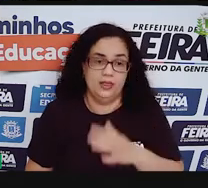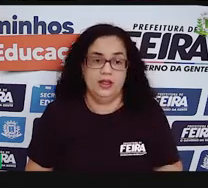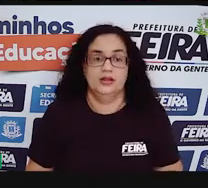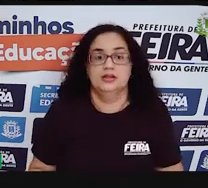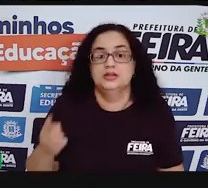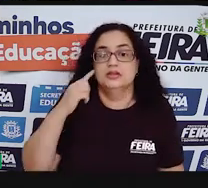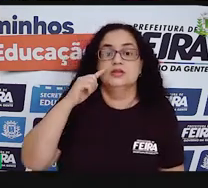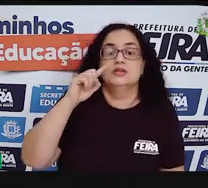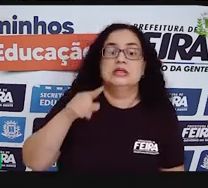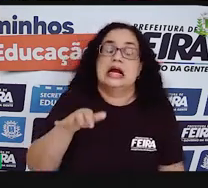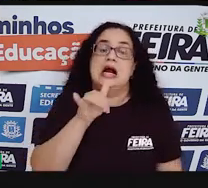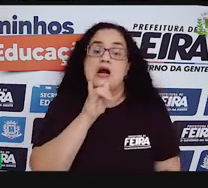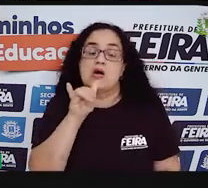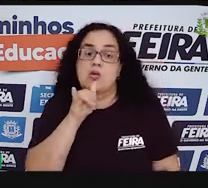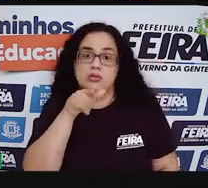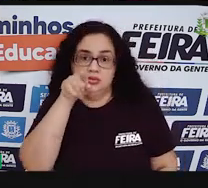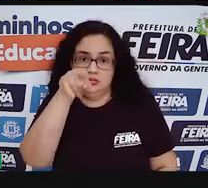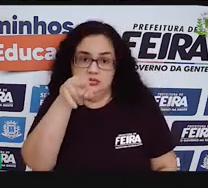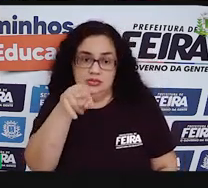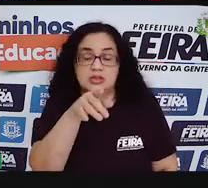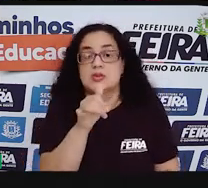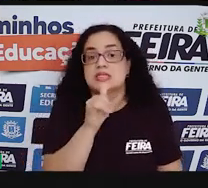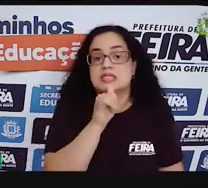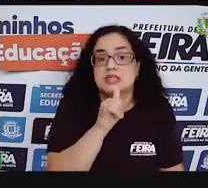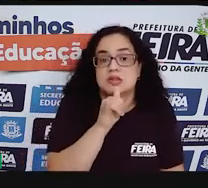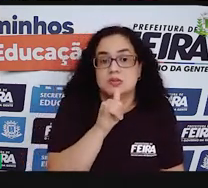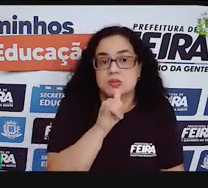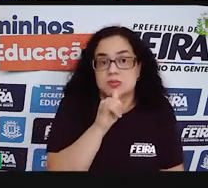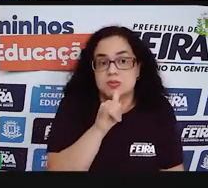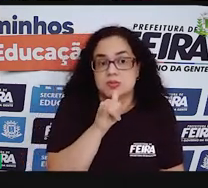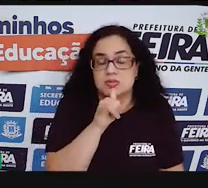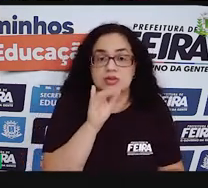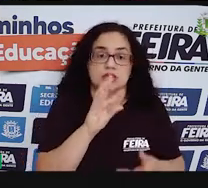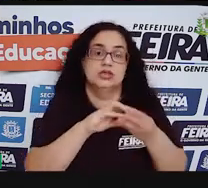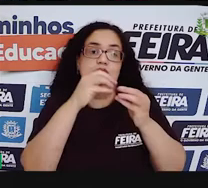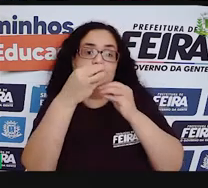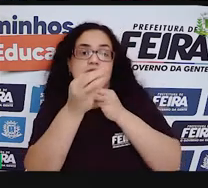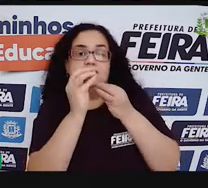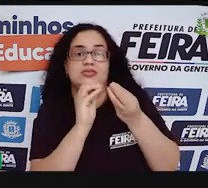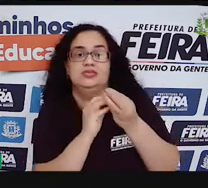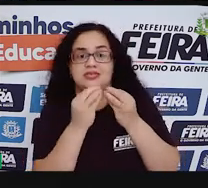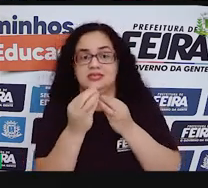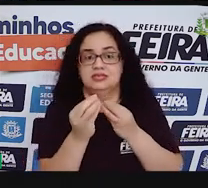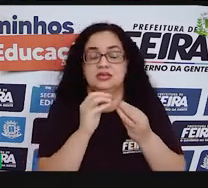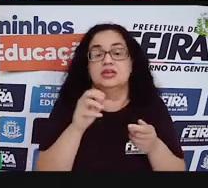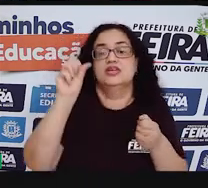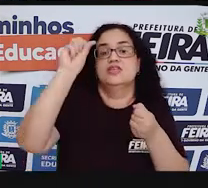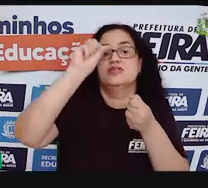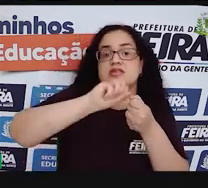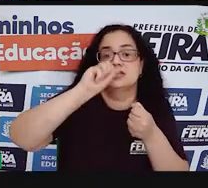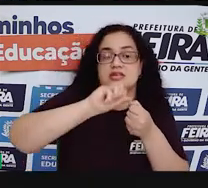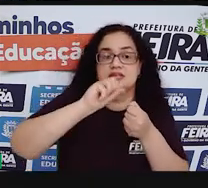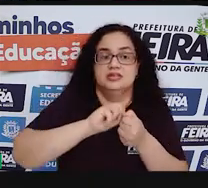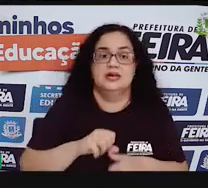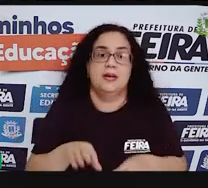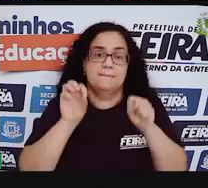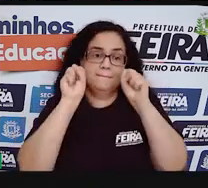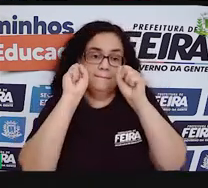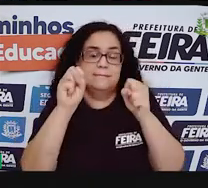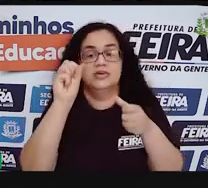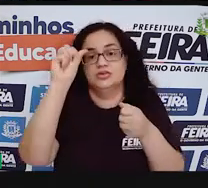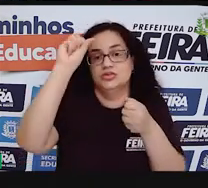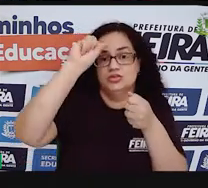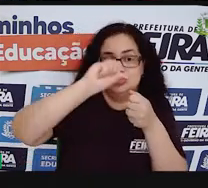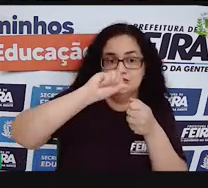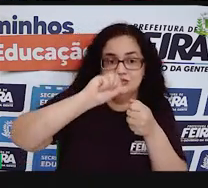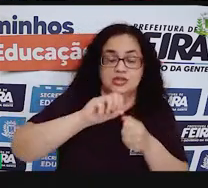Aí a Pró trouxe algumas imagens aí, dando exemplo, né, de dobraduras que podem ser feitas, de origamis que podem ser feitos